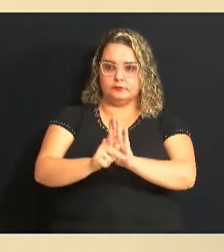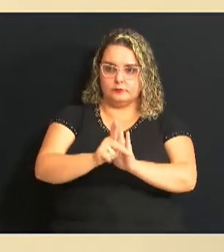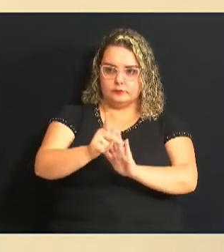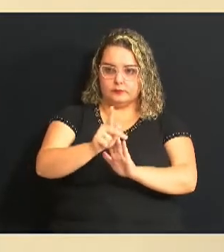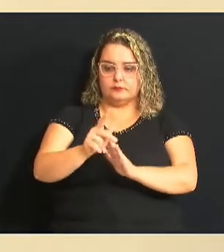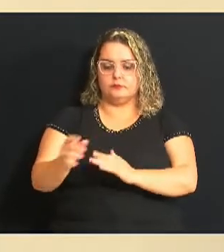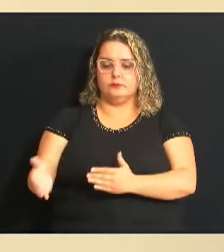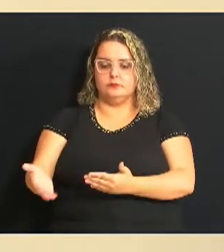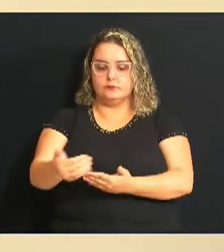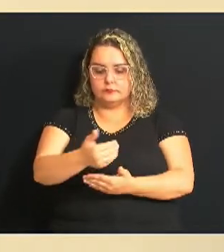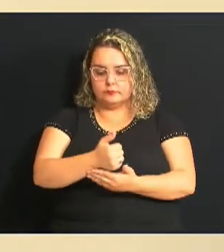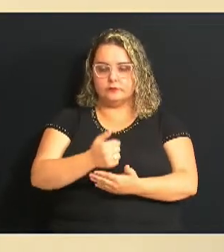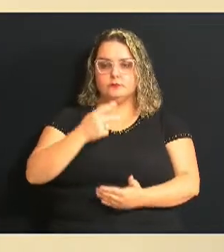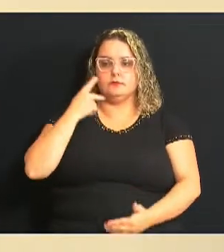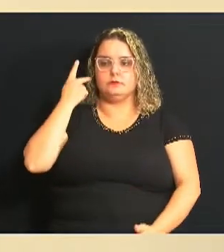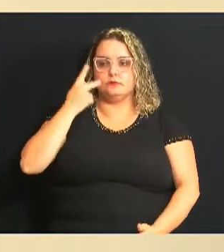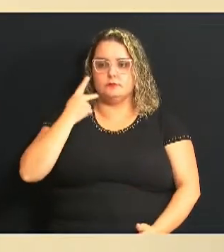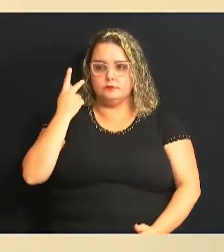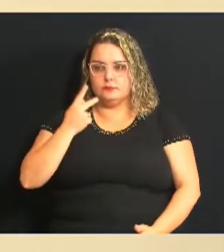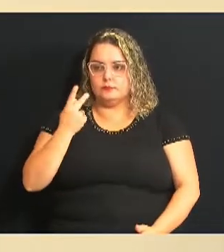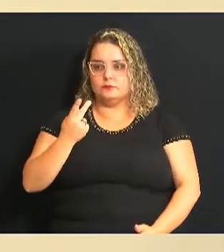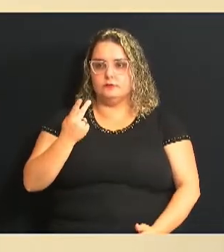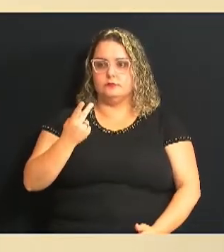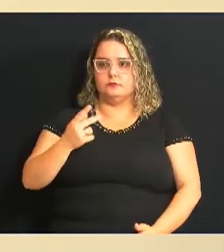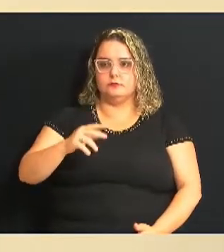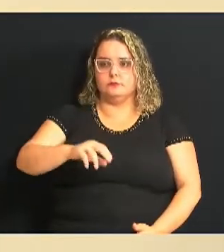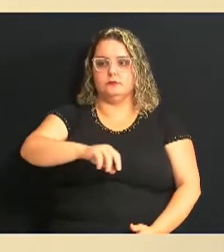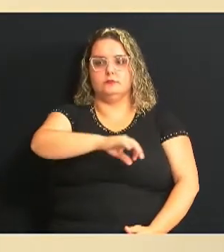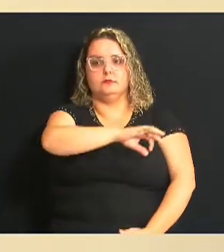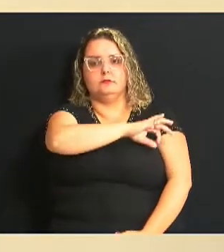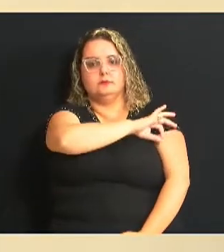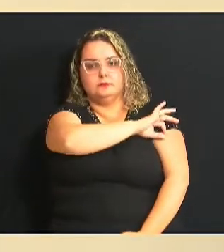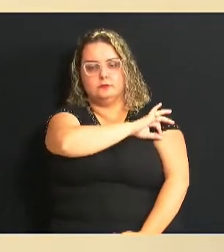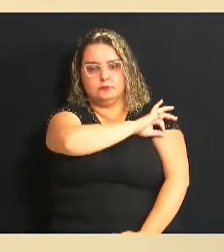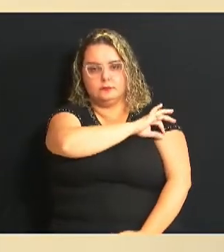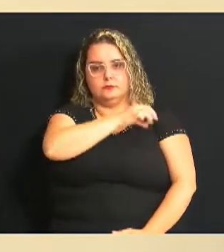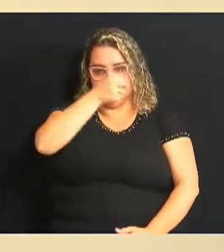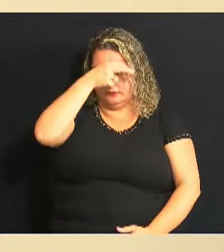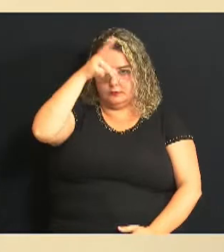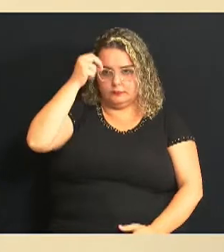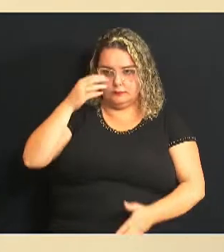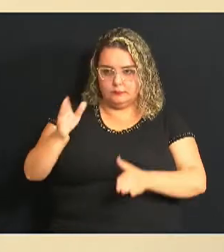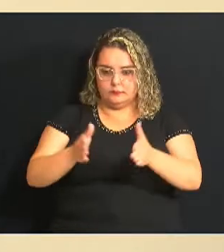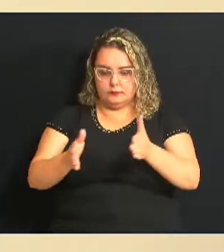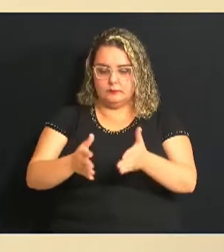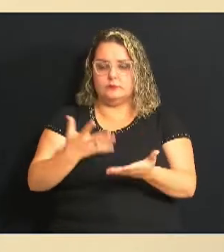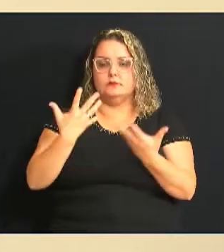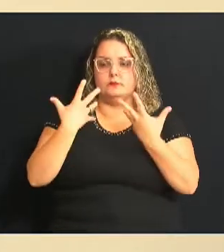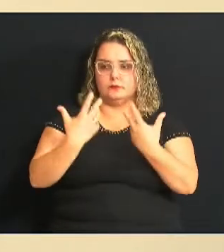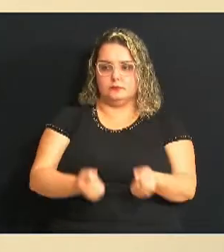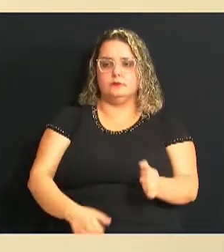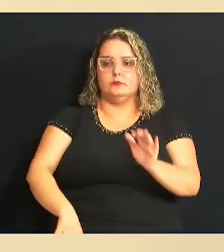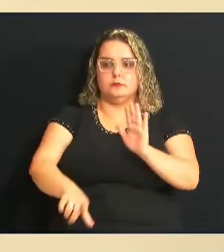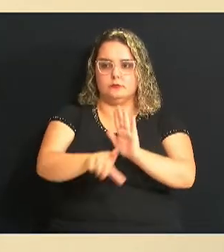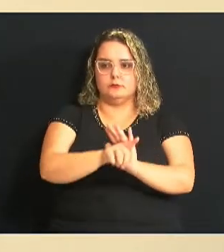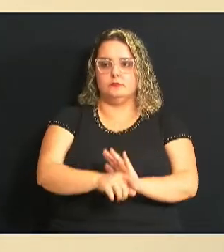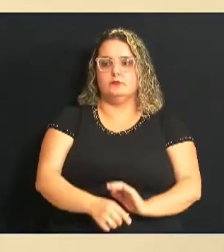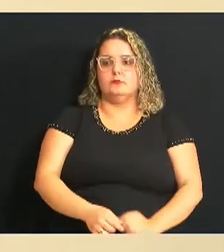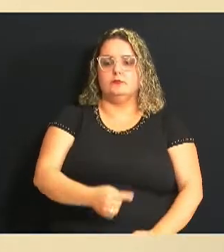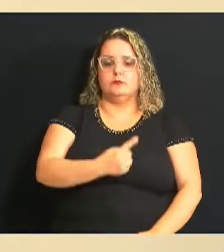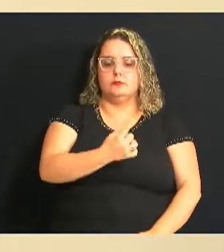acolhido pelos vereadores e o prefeito da época sancionou como lei municipal